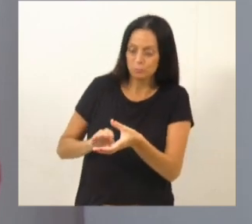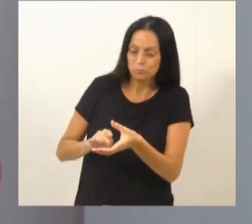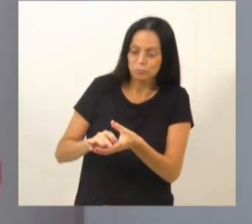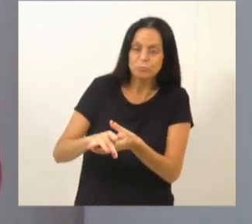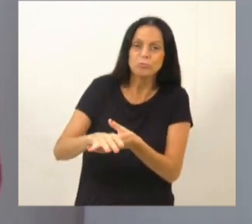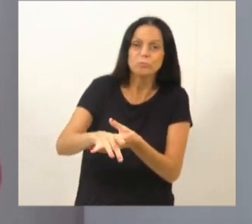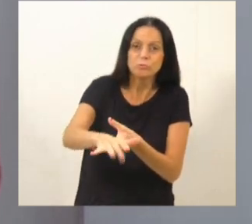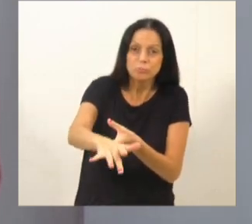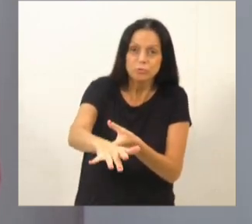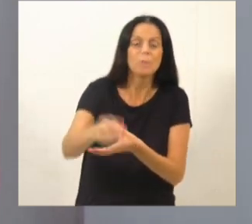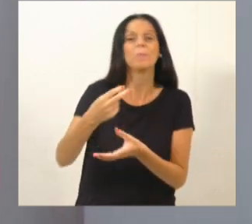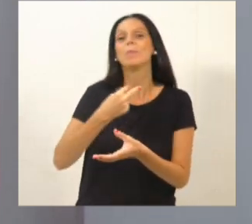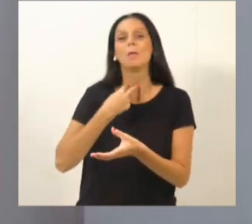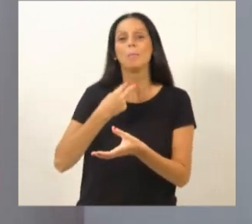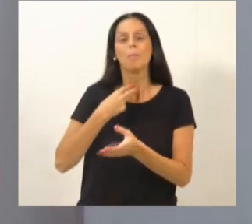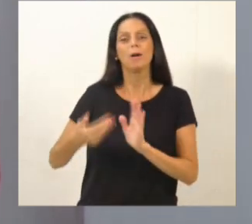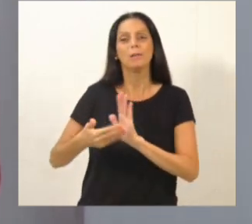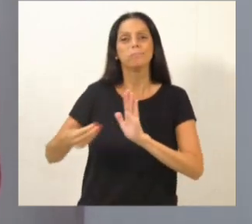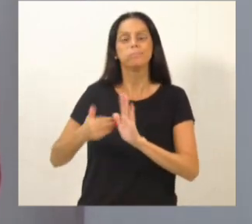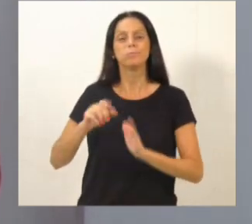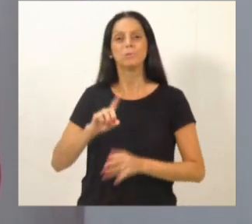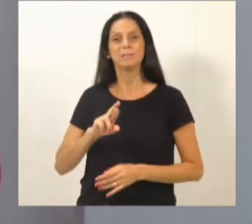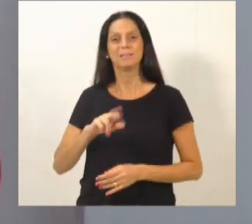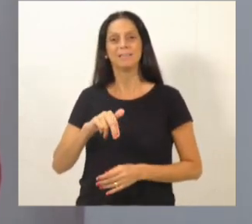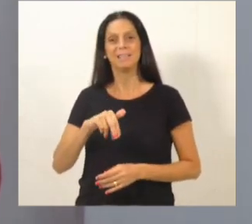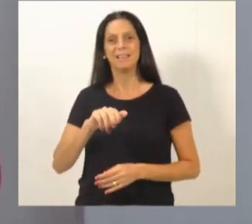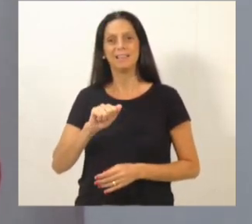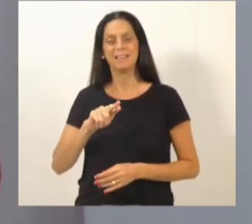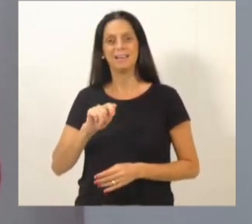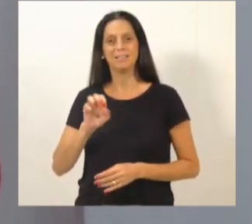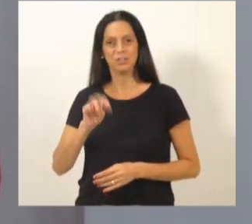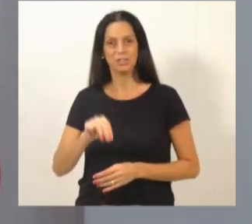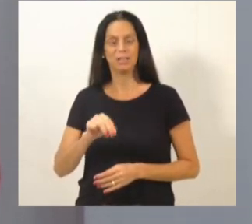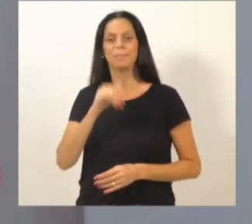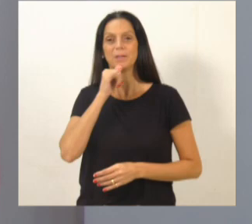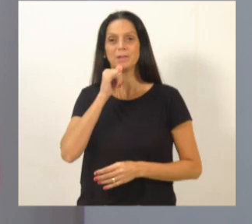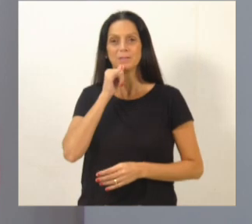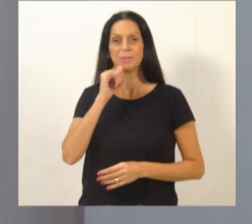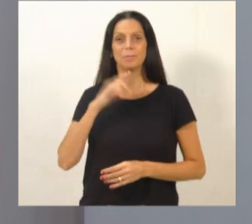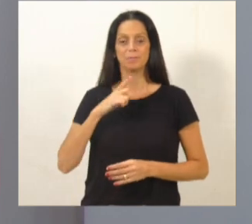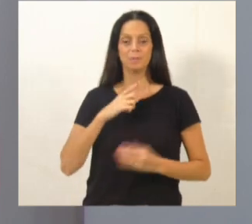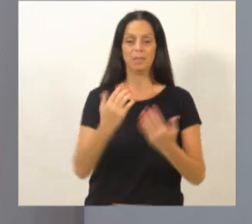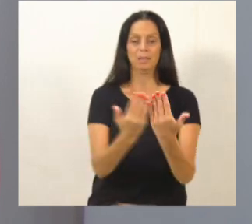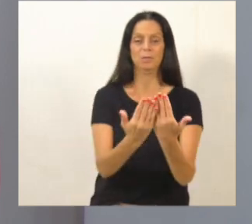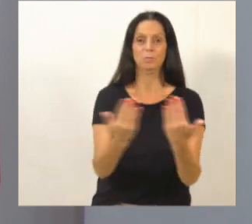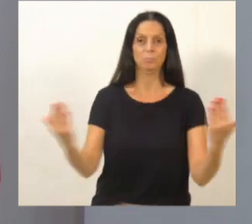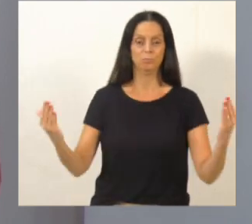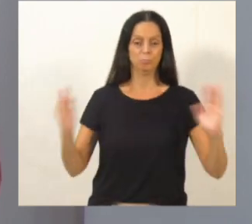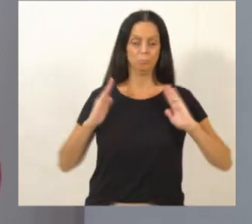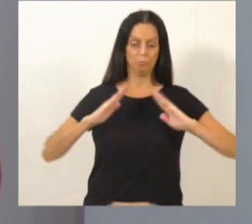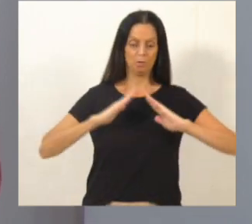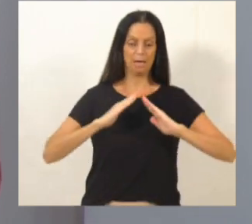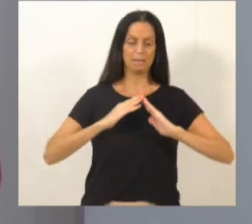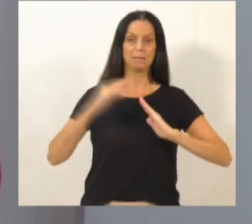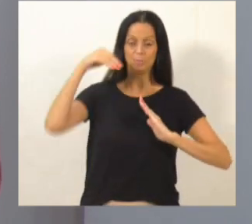falando da parte da rua onde a gente constrói, nós estamos falando do muro para dentro da casa. Então, tudo que a gente for capaz de incentivar